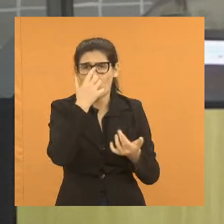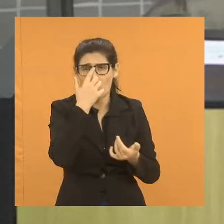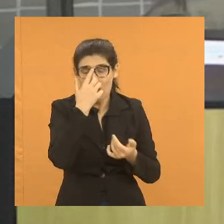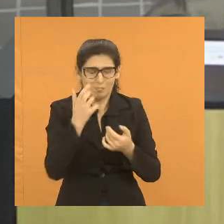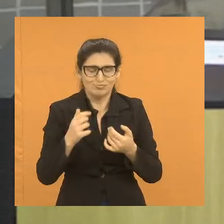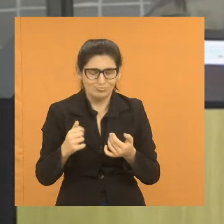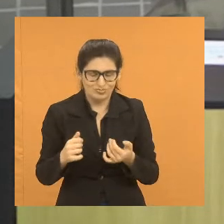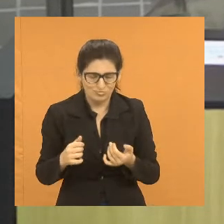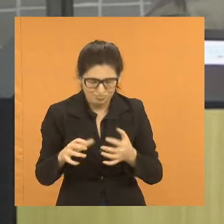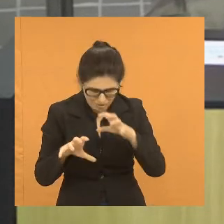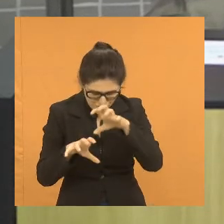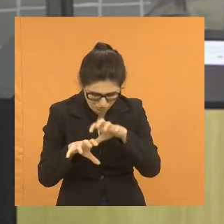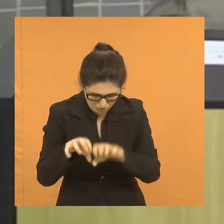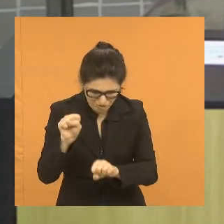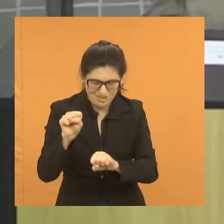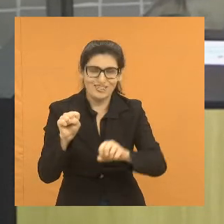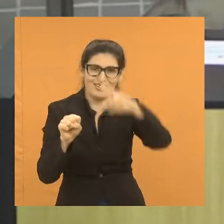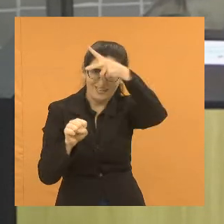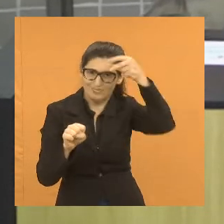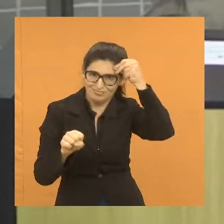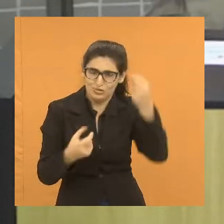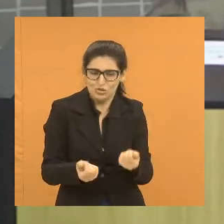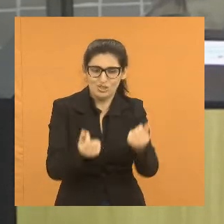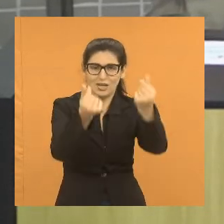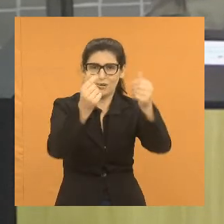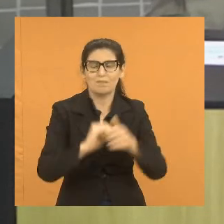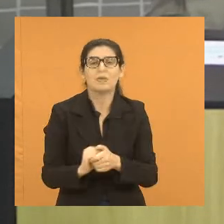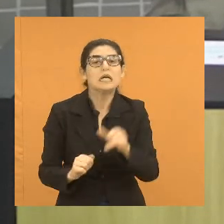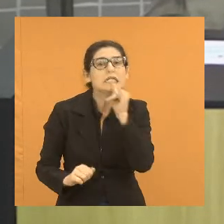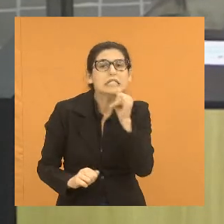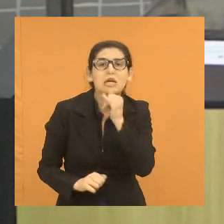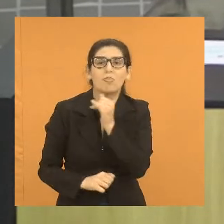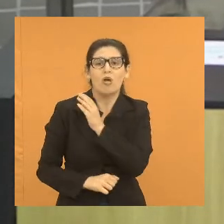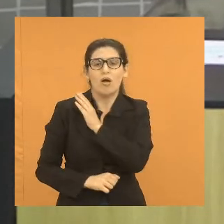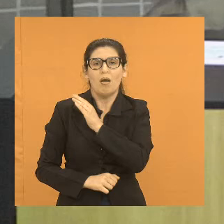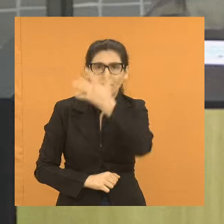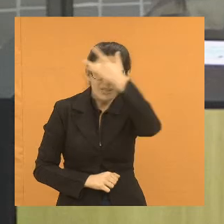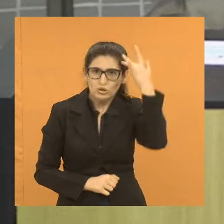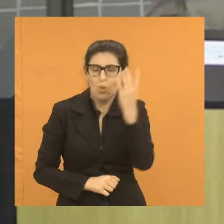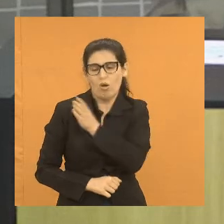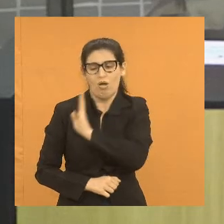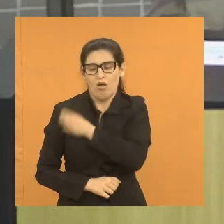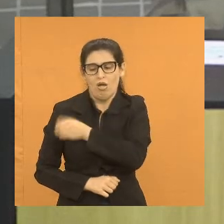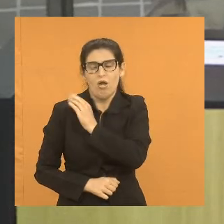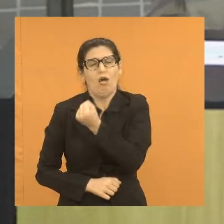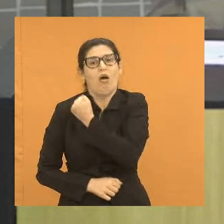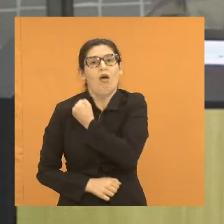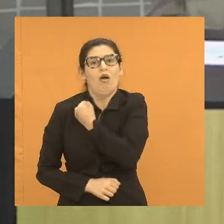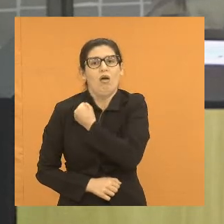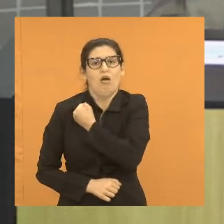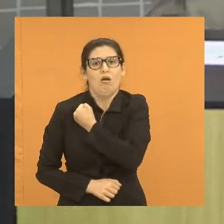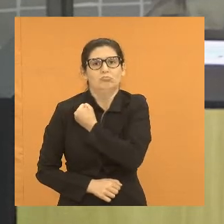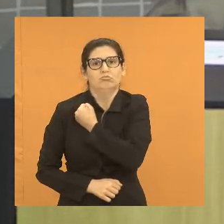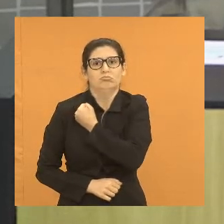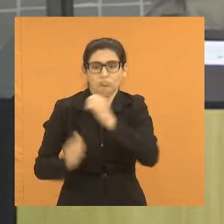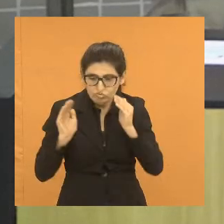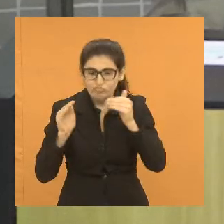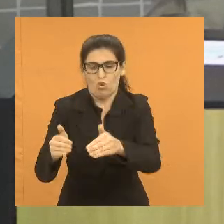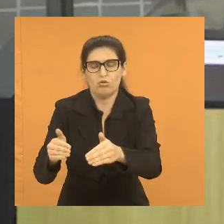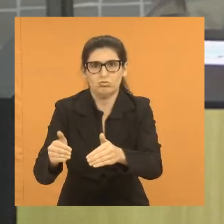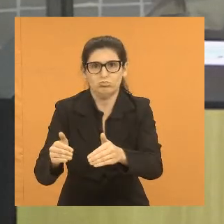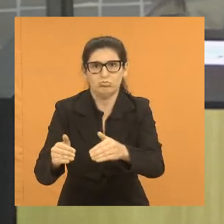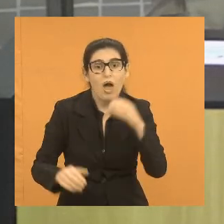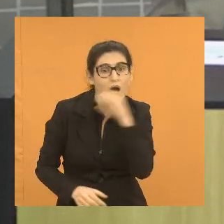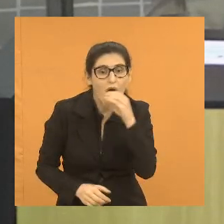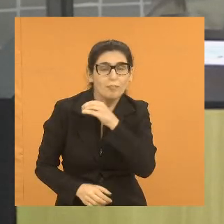abro a ortopedia, se chegar um paciente infartado, eu vou ter que atender. Então, tudo isso são questões de logística que a gente está observando